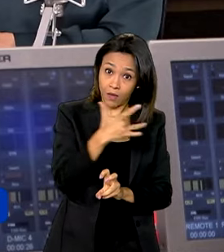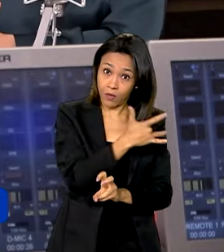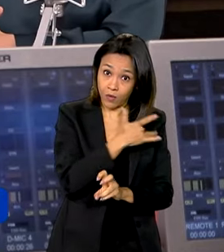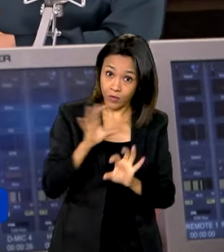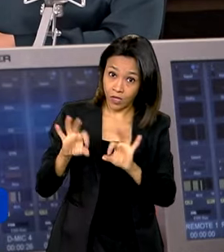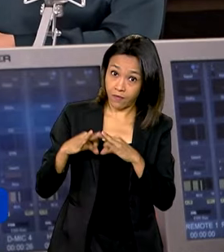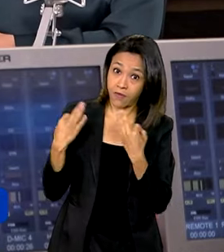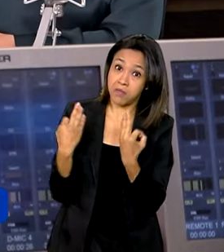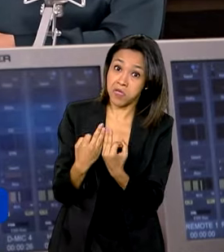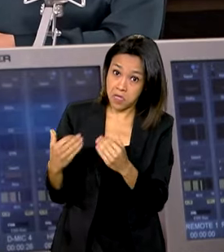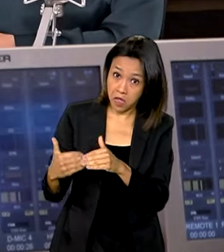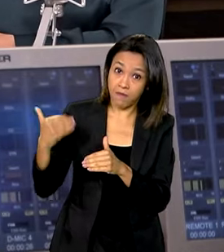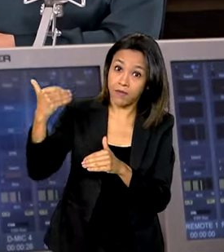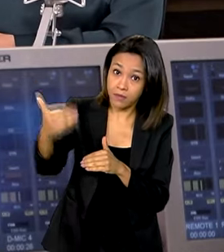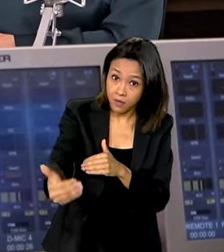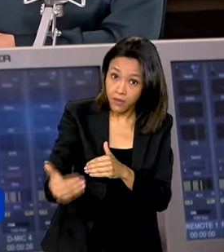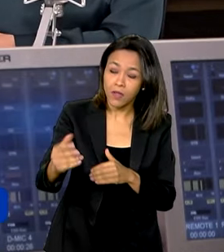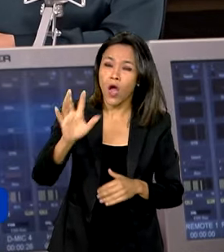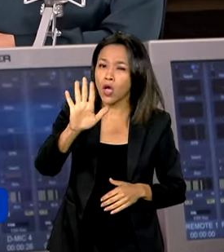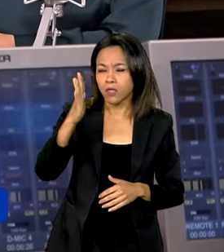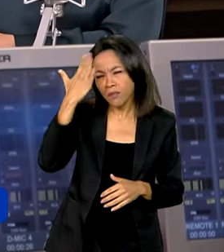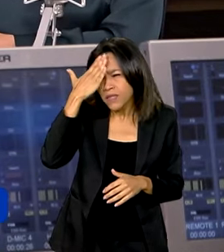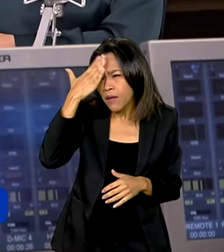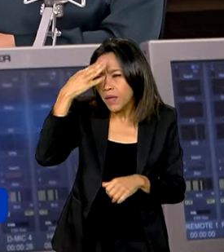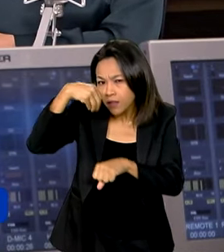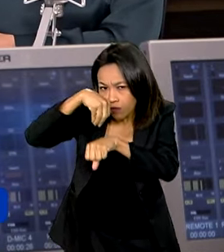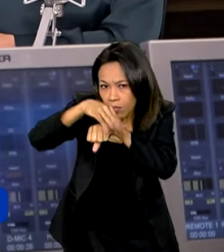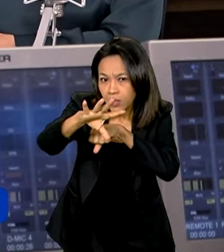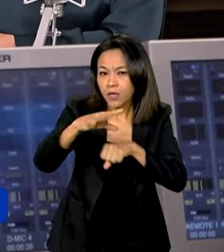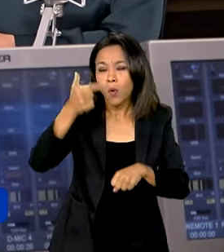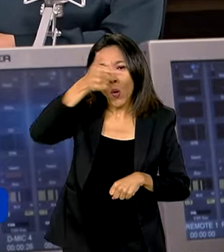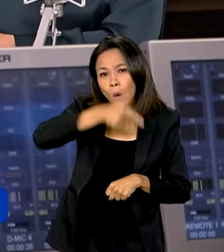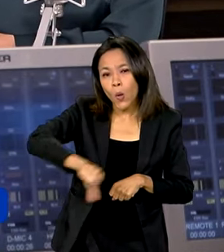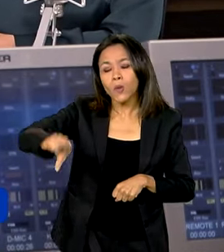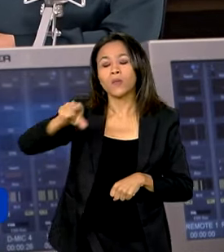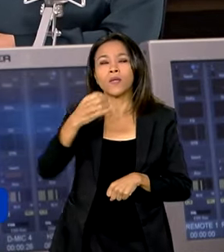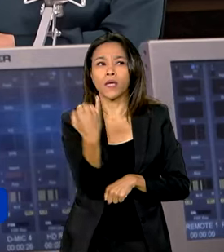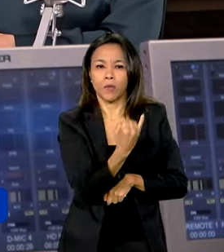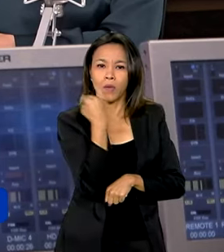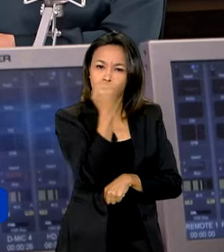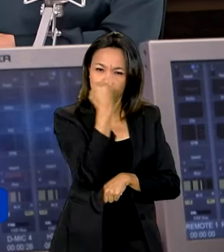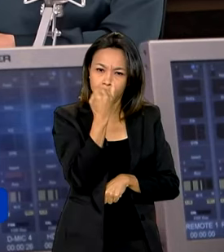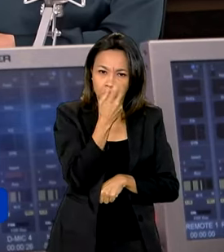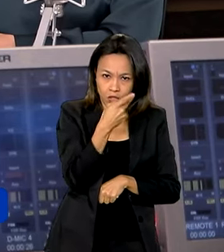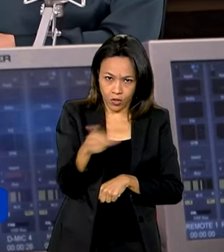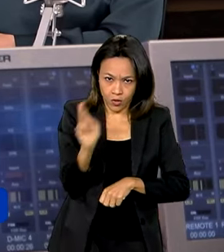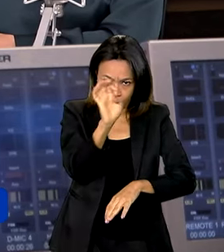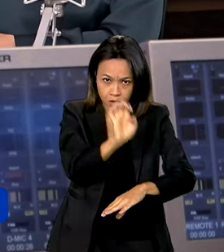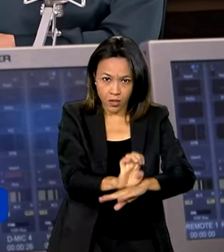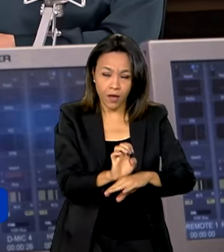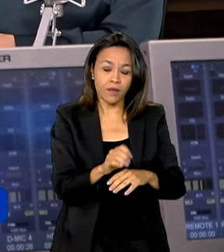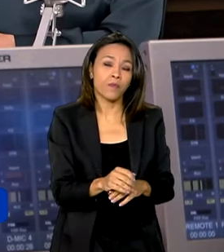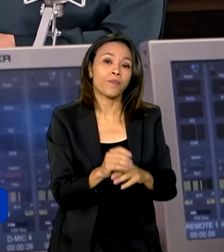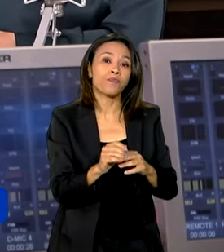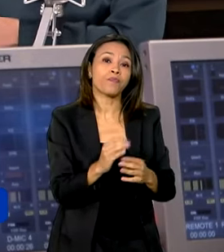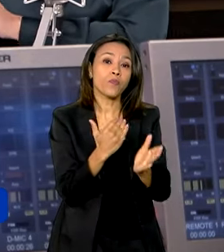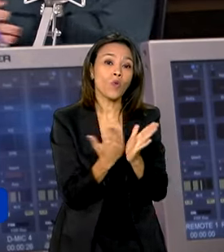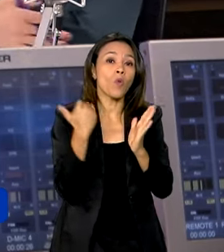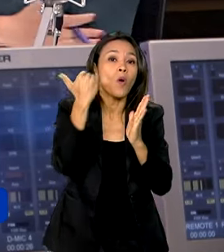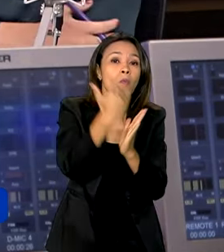família eh só para te dar uma ideia um outro dado importante sobre a Bahia nós tivemos um aumento de